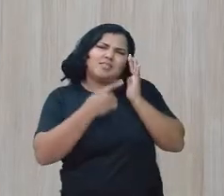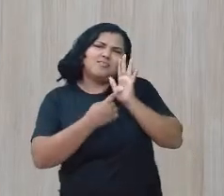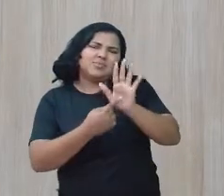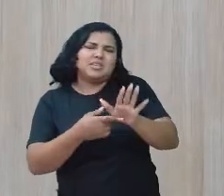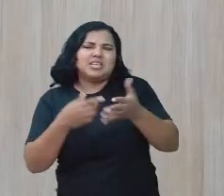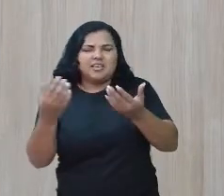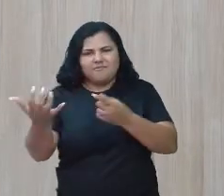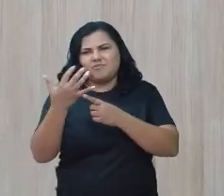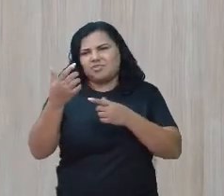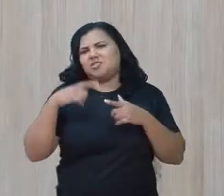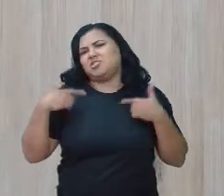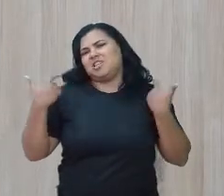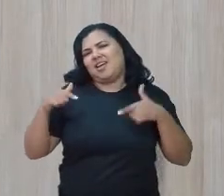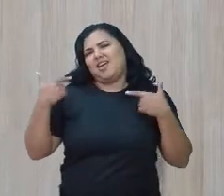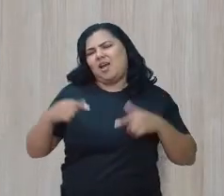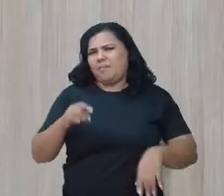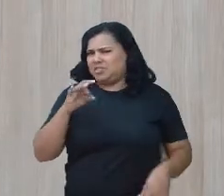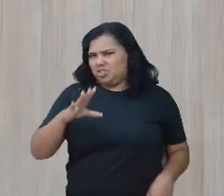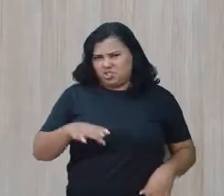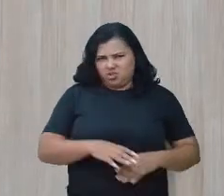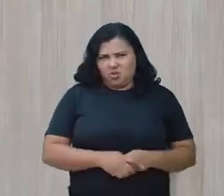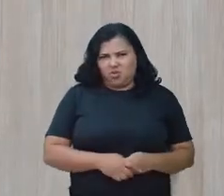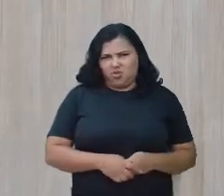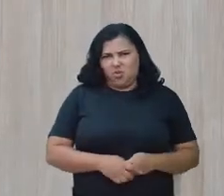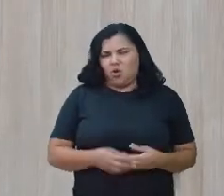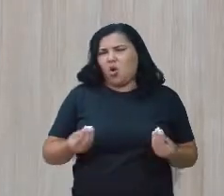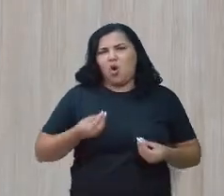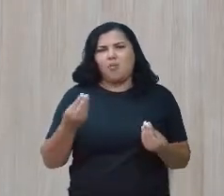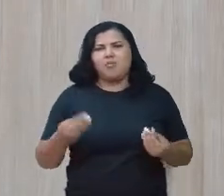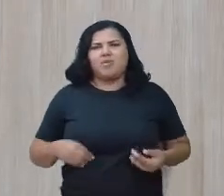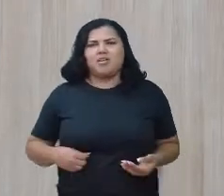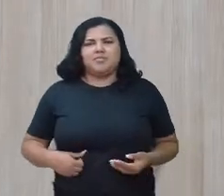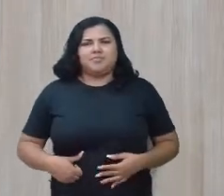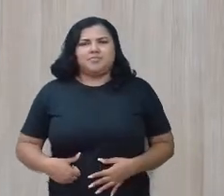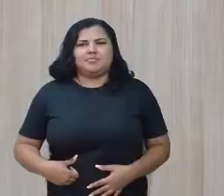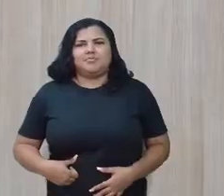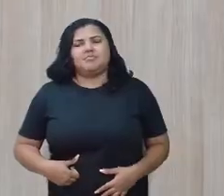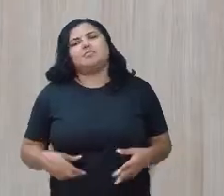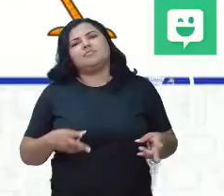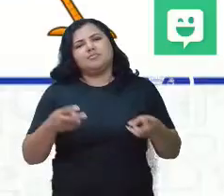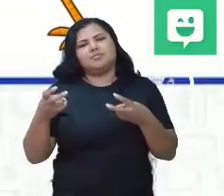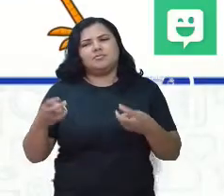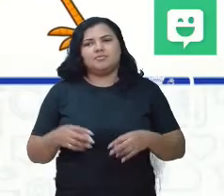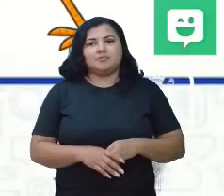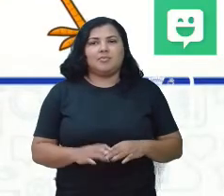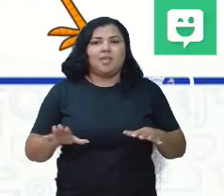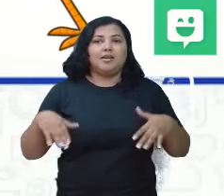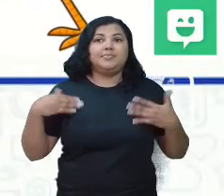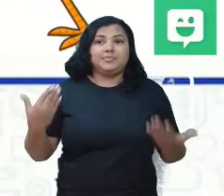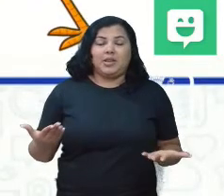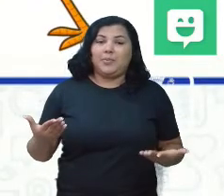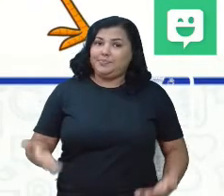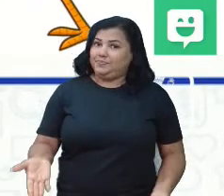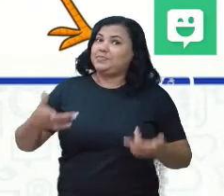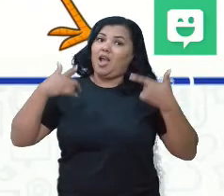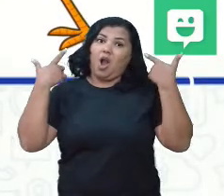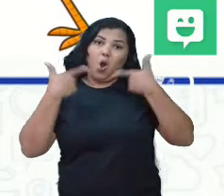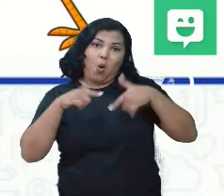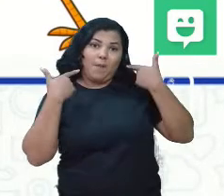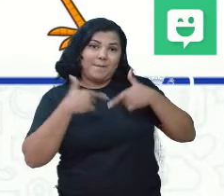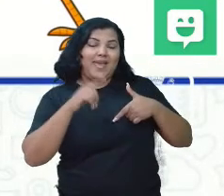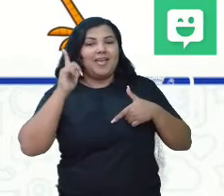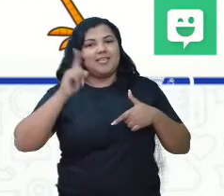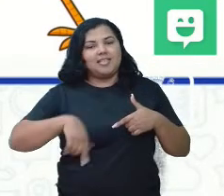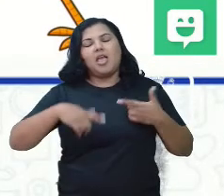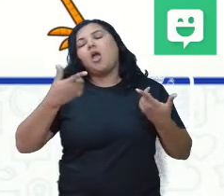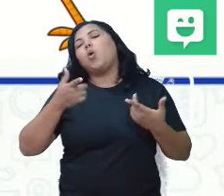é só isso? Como é que ela faz você rir? Vamos ver o que é? Então, o gênero comédia é um tipo